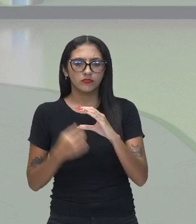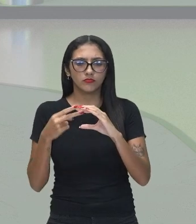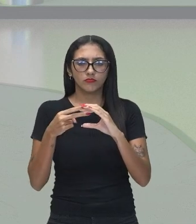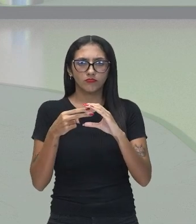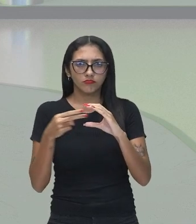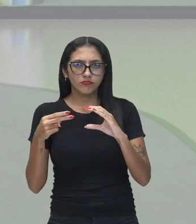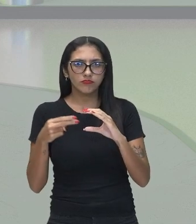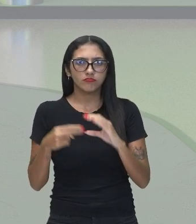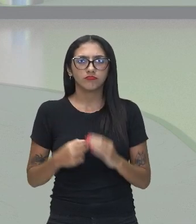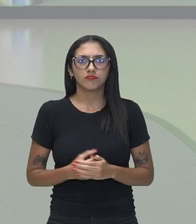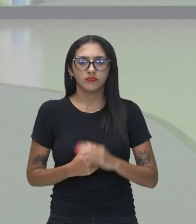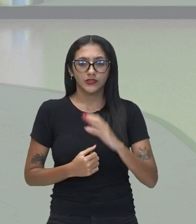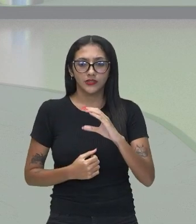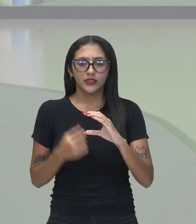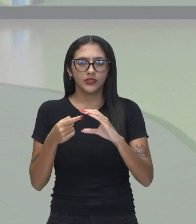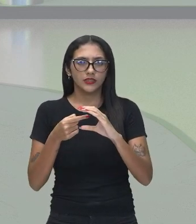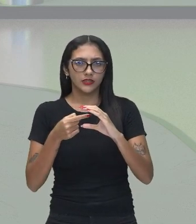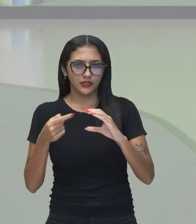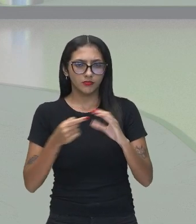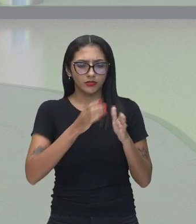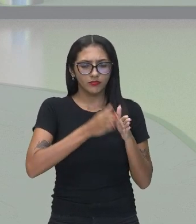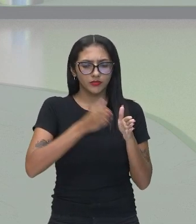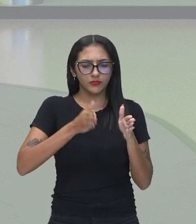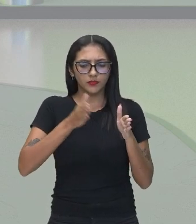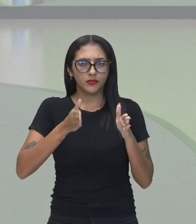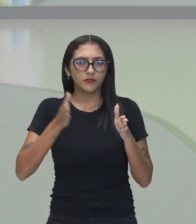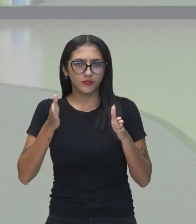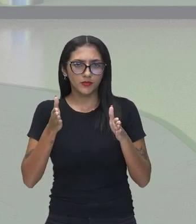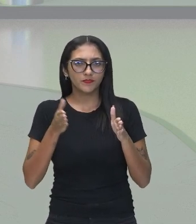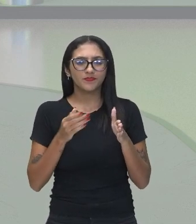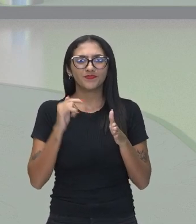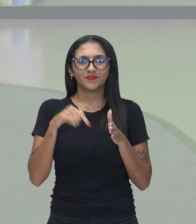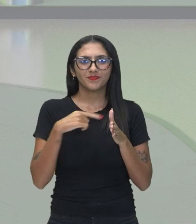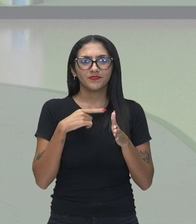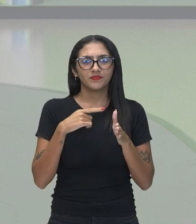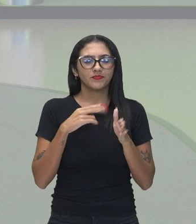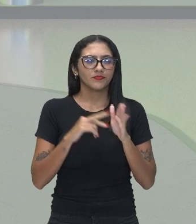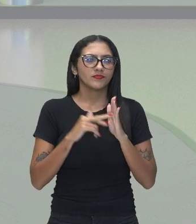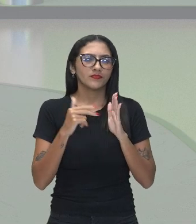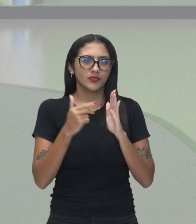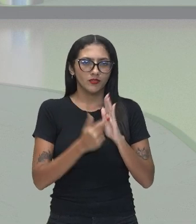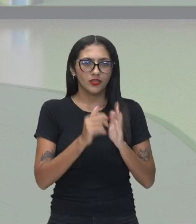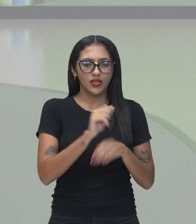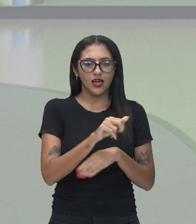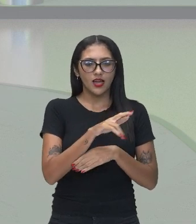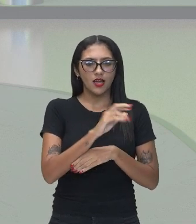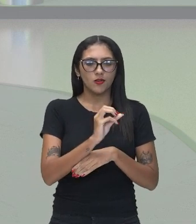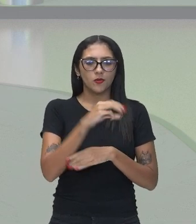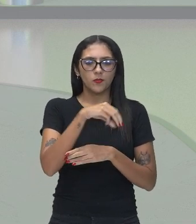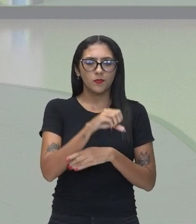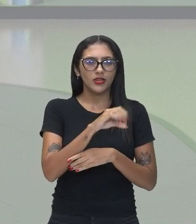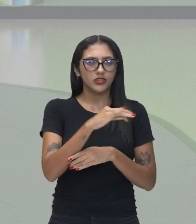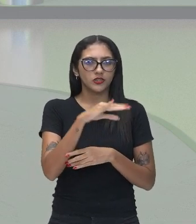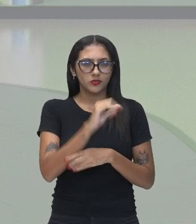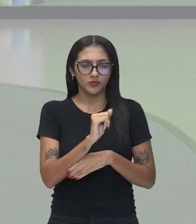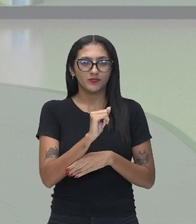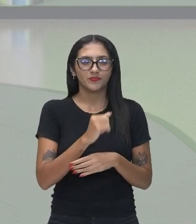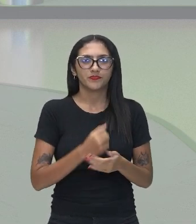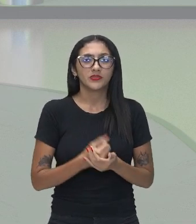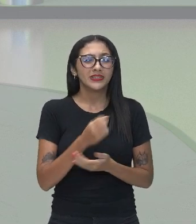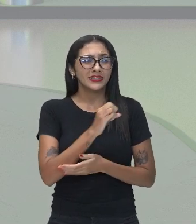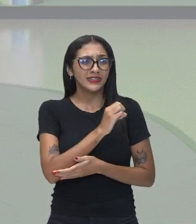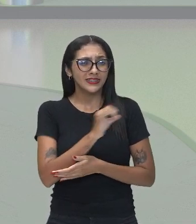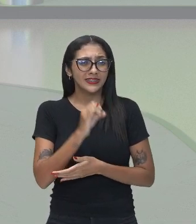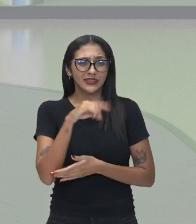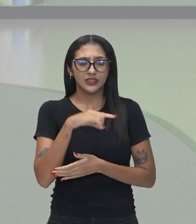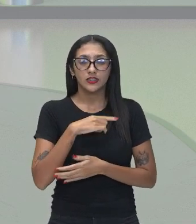uma simples. Isso caracteriza um anel aromático. Se não tiver desse jeito, com 6 carbonos